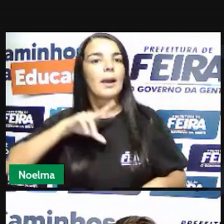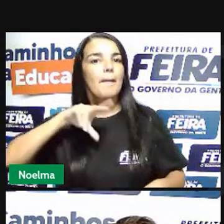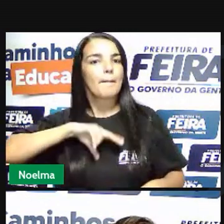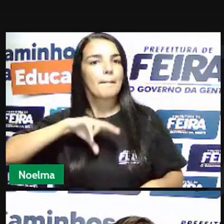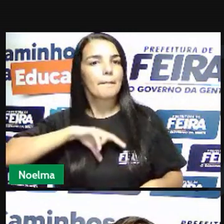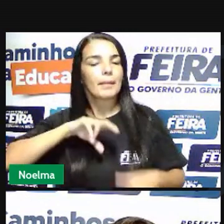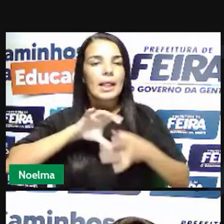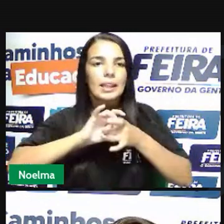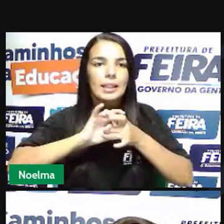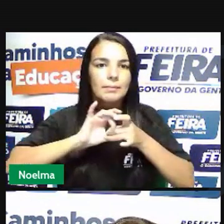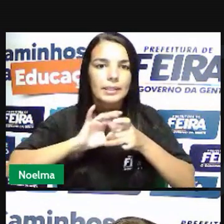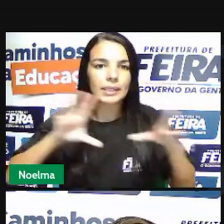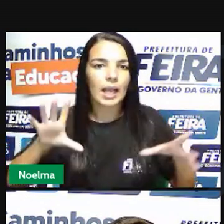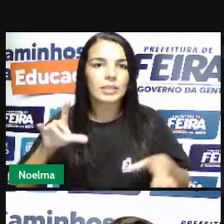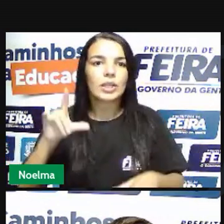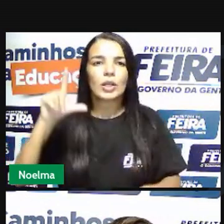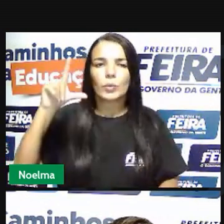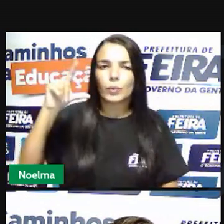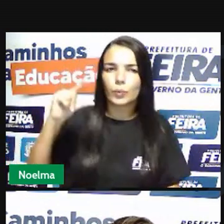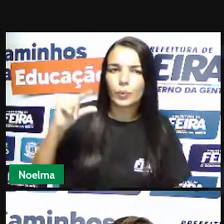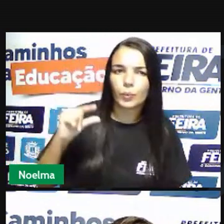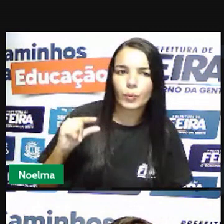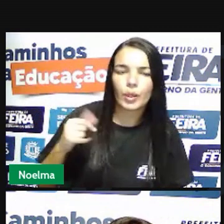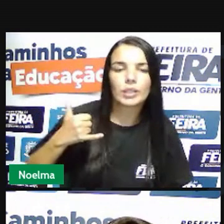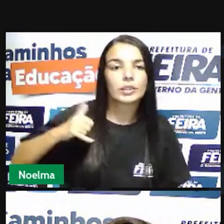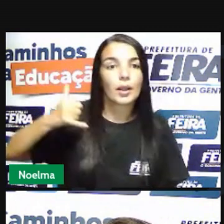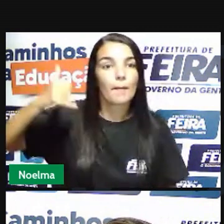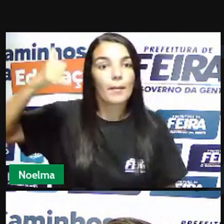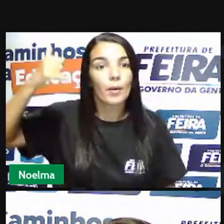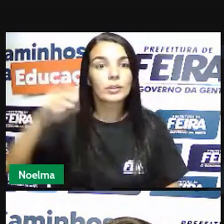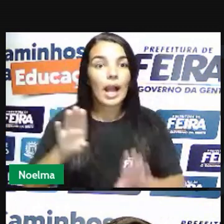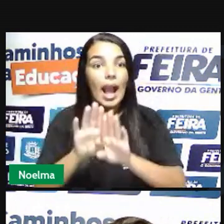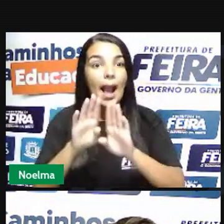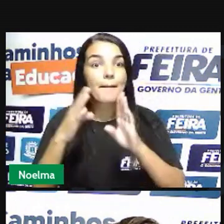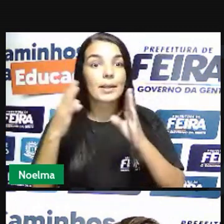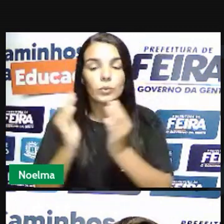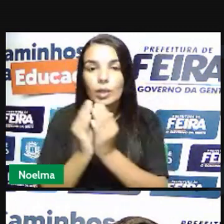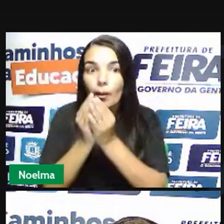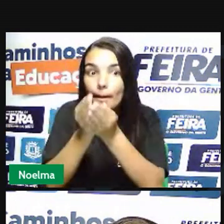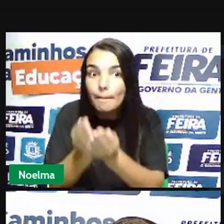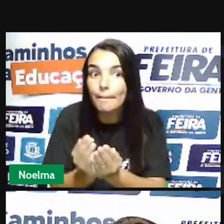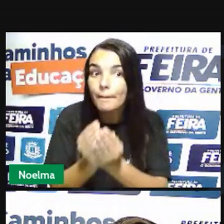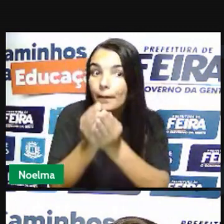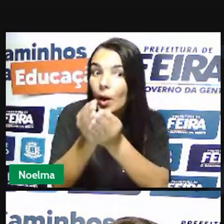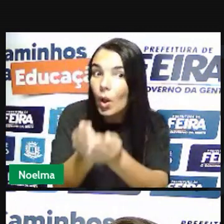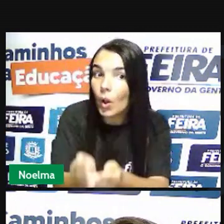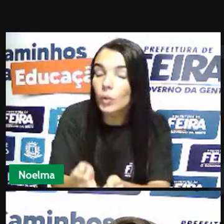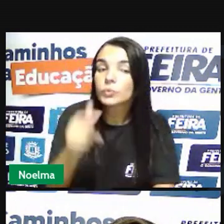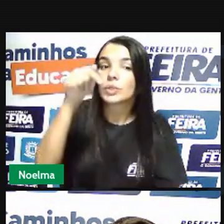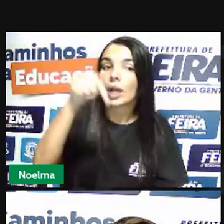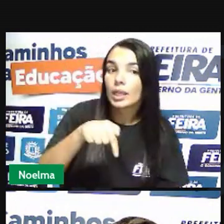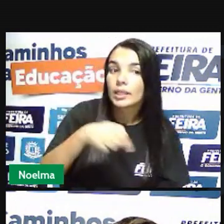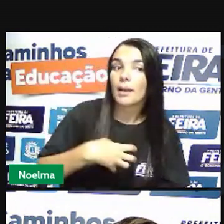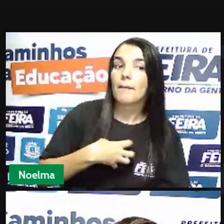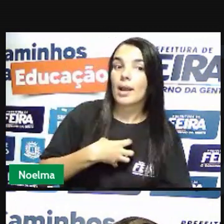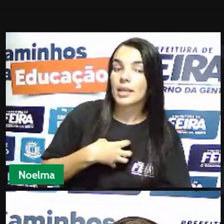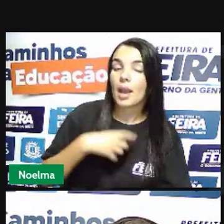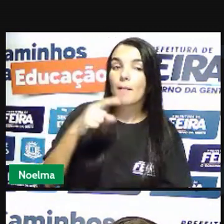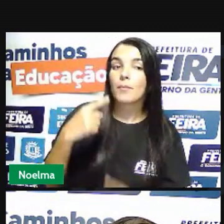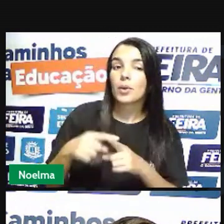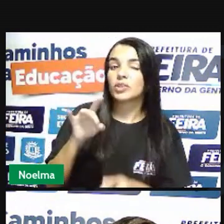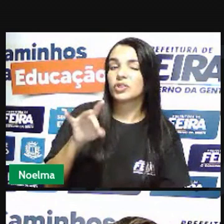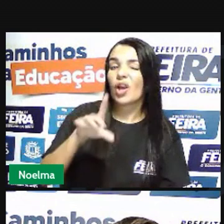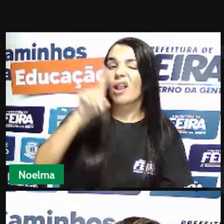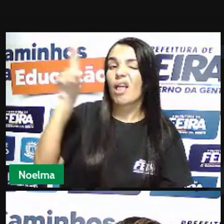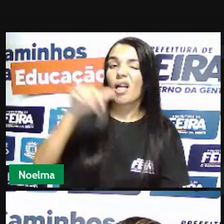República, a diminuição dos impostos, a abertura de portos na Bahia, né, que antes eram só lá no